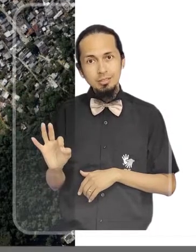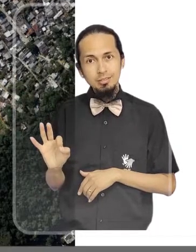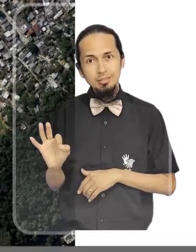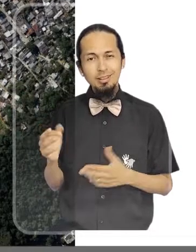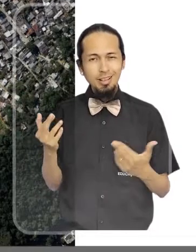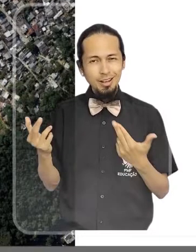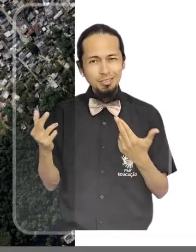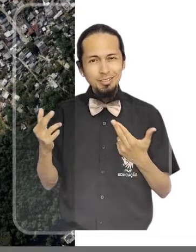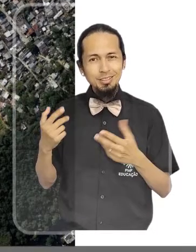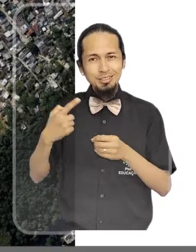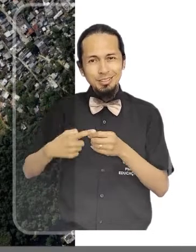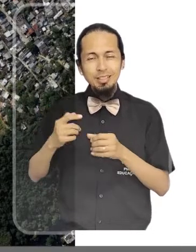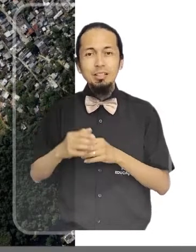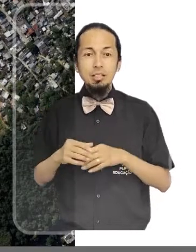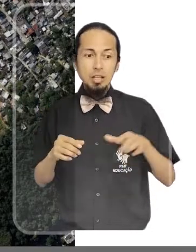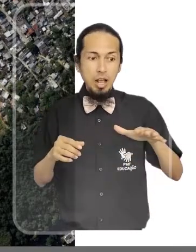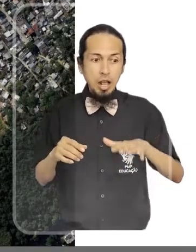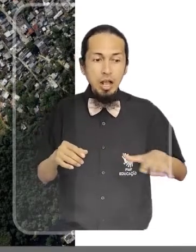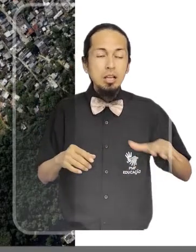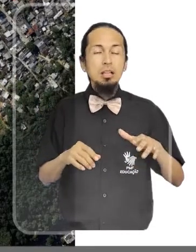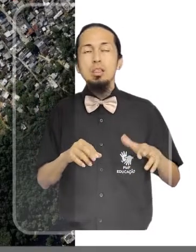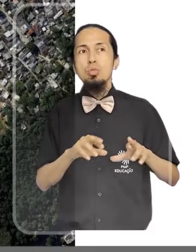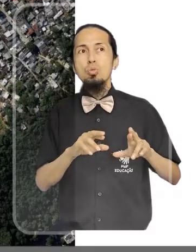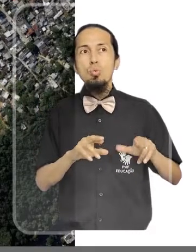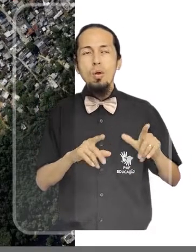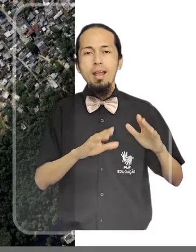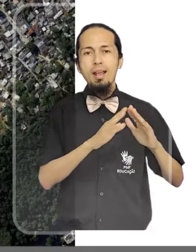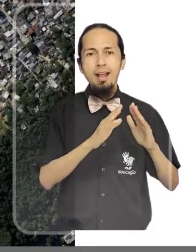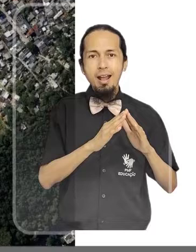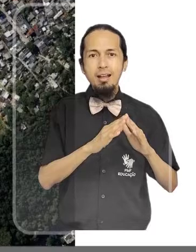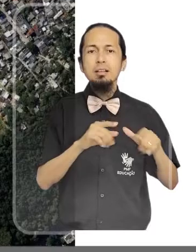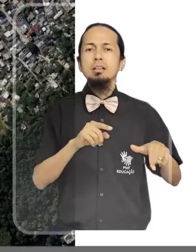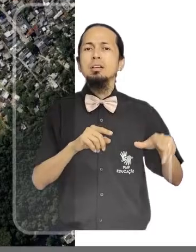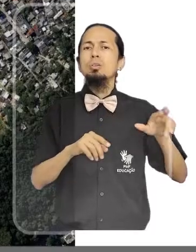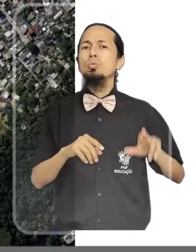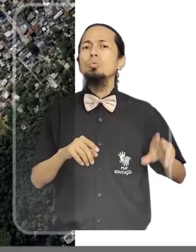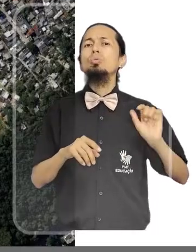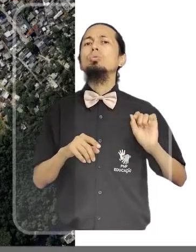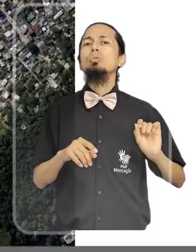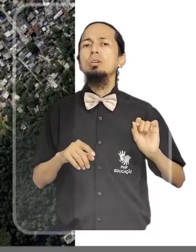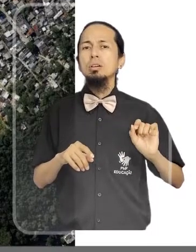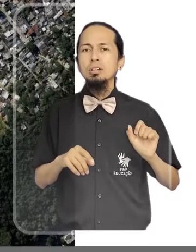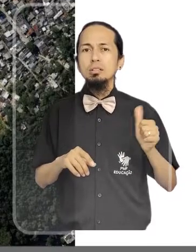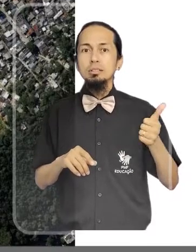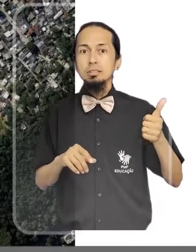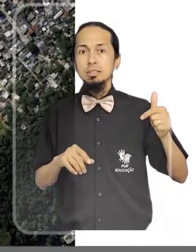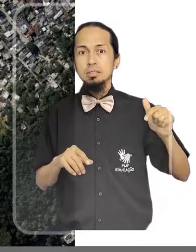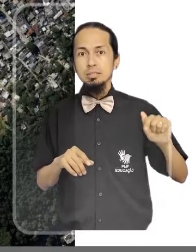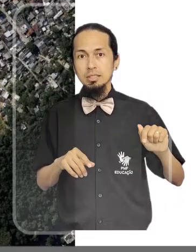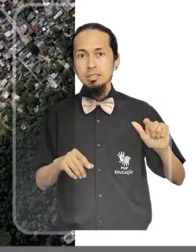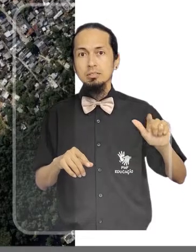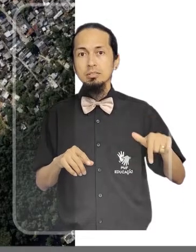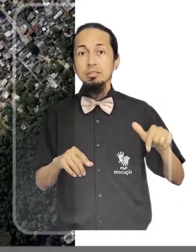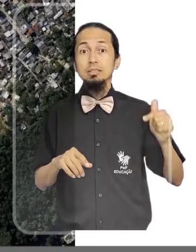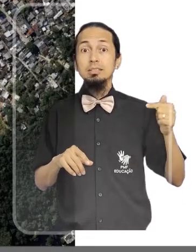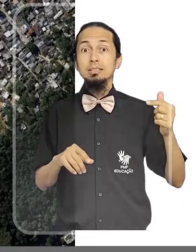16,96% em relação ao município, o uso não residencial apresenta índice de